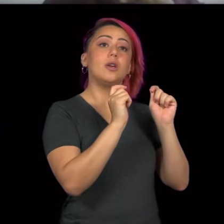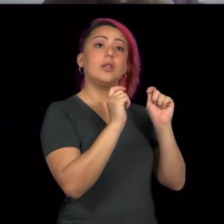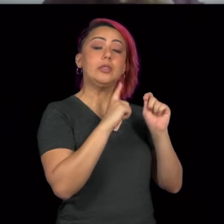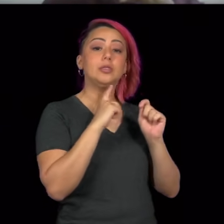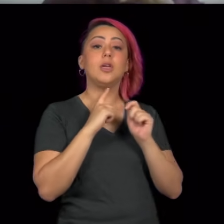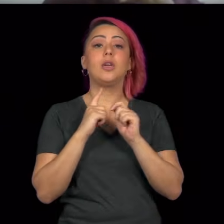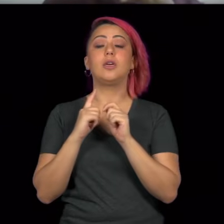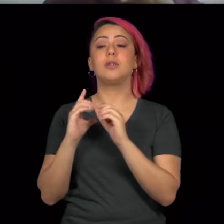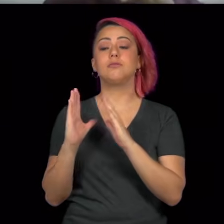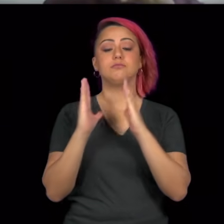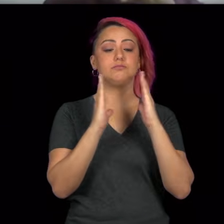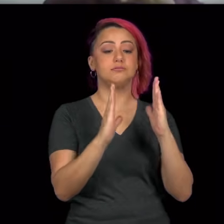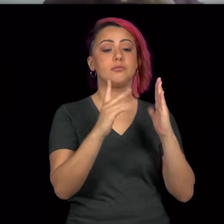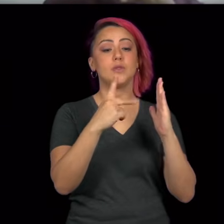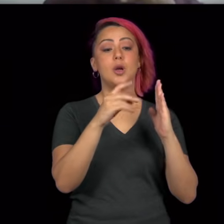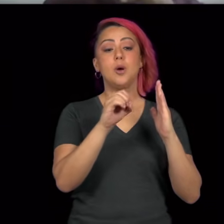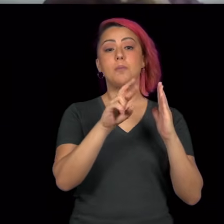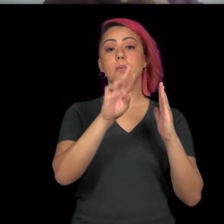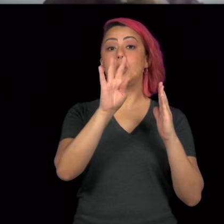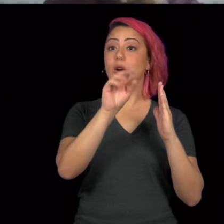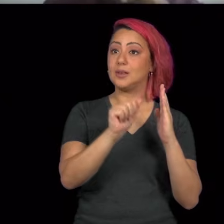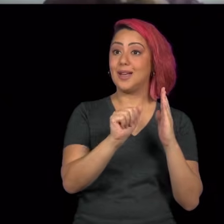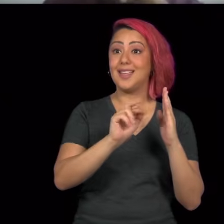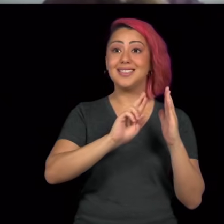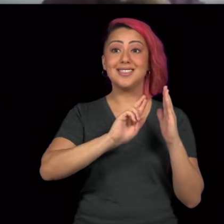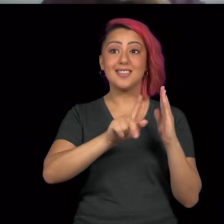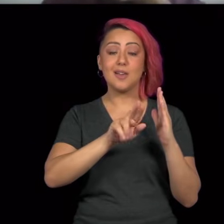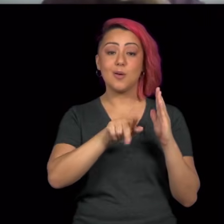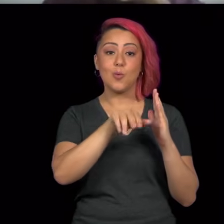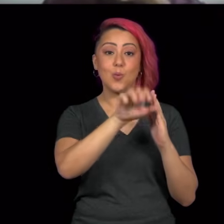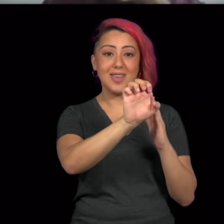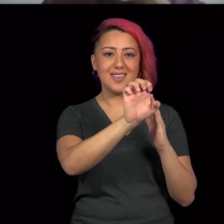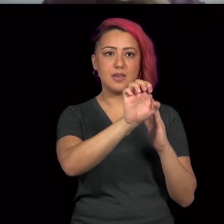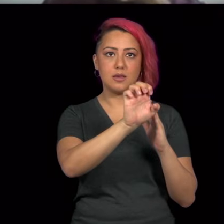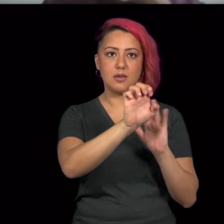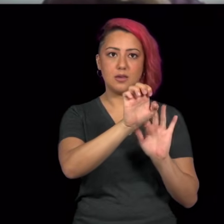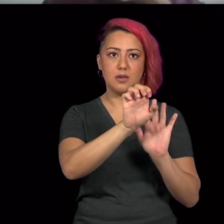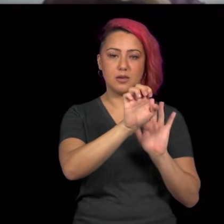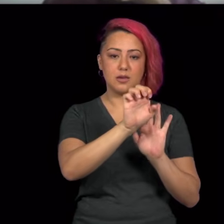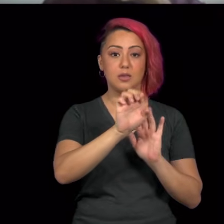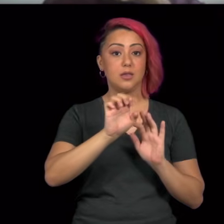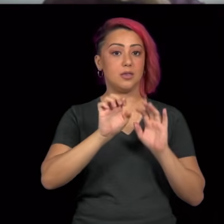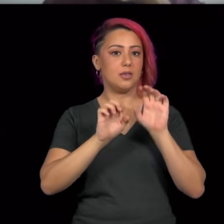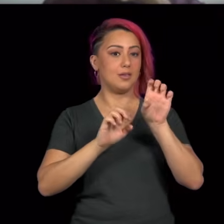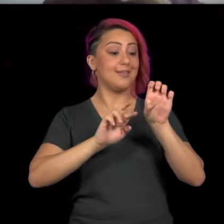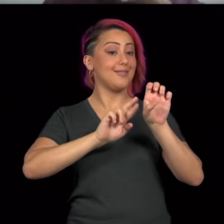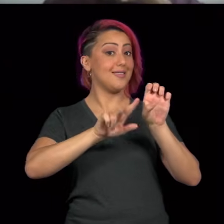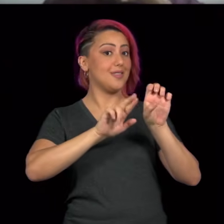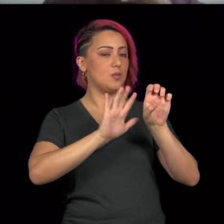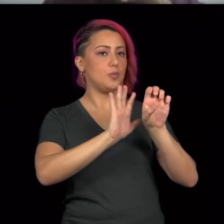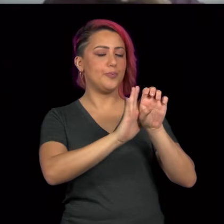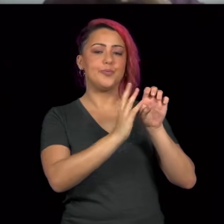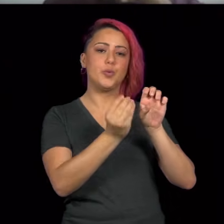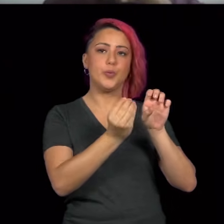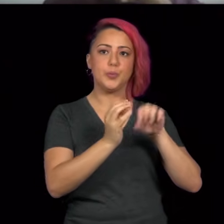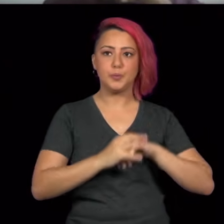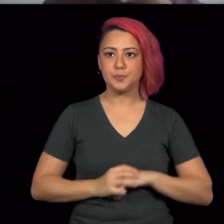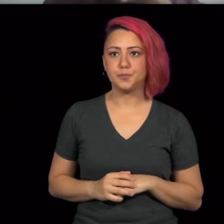E. Nesse caso, o que vai acontecer aqui? Eu tenho, se eu ligar